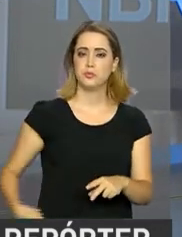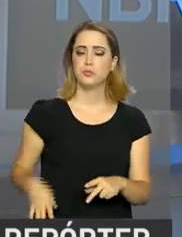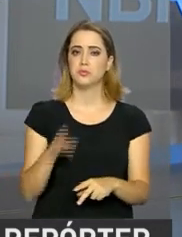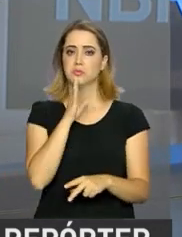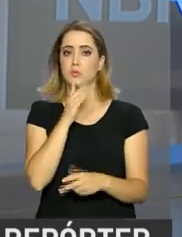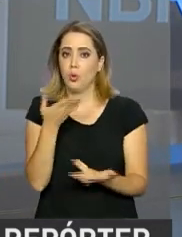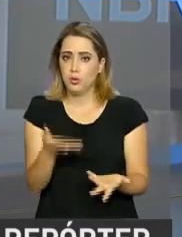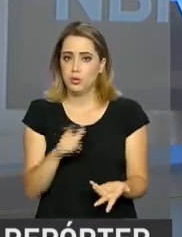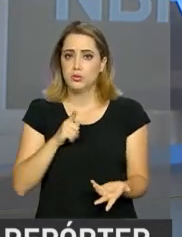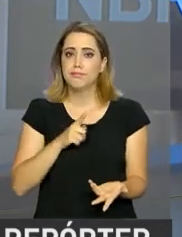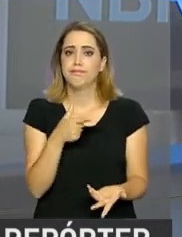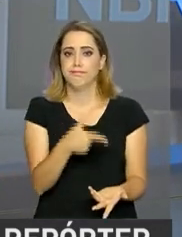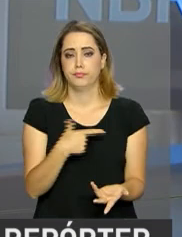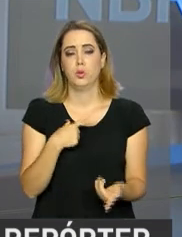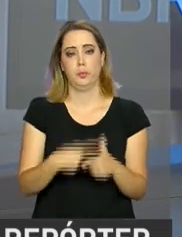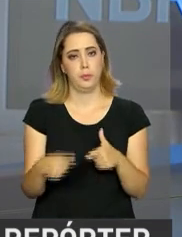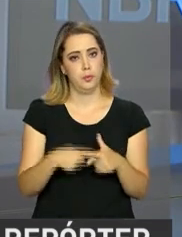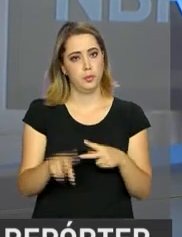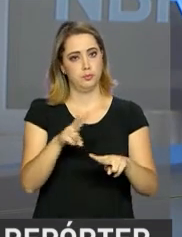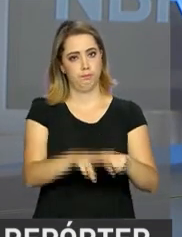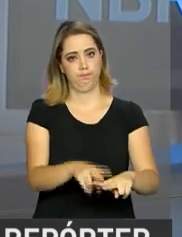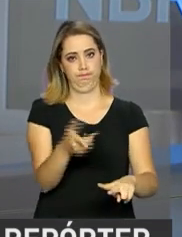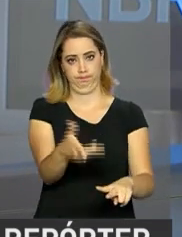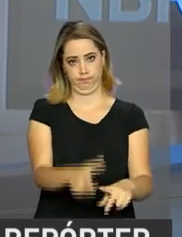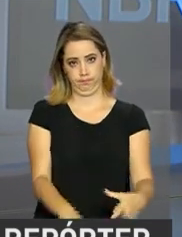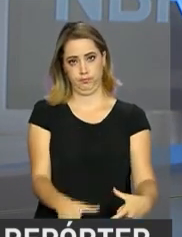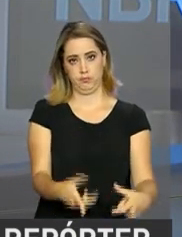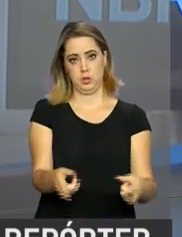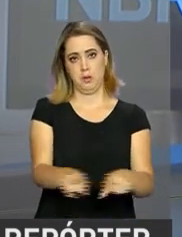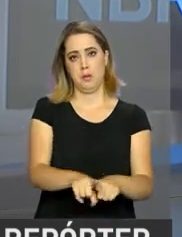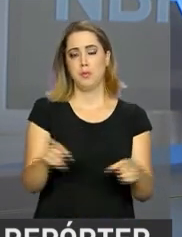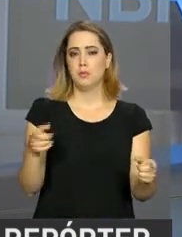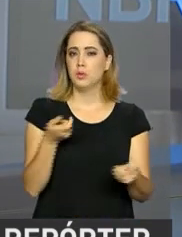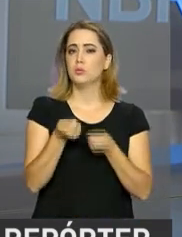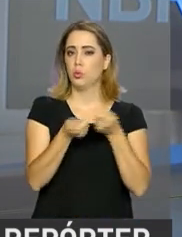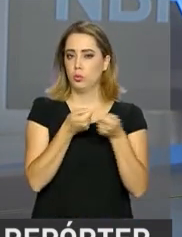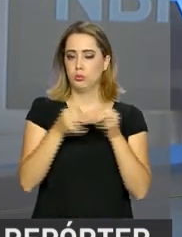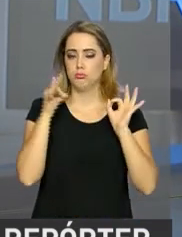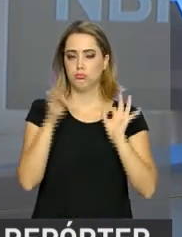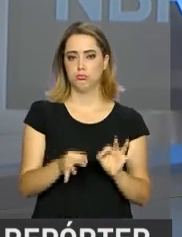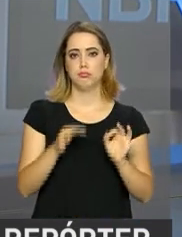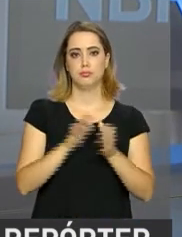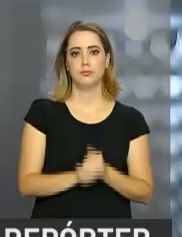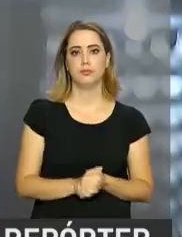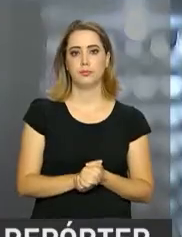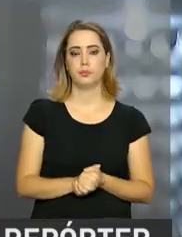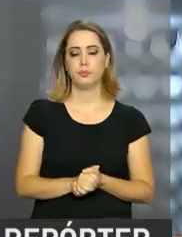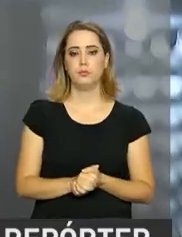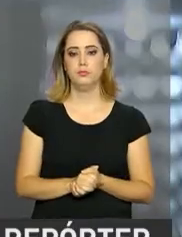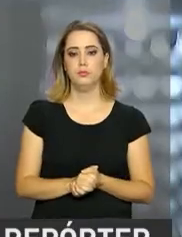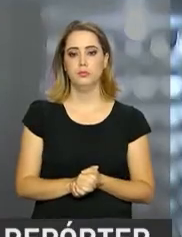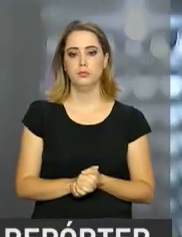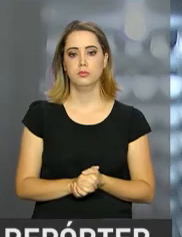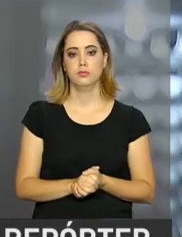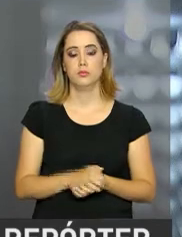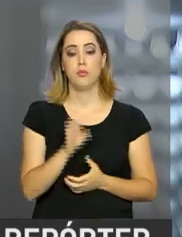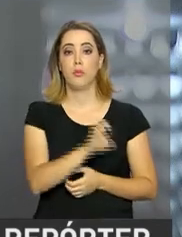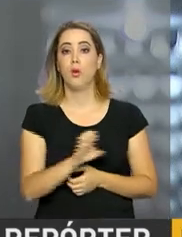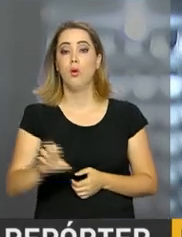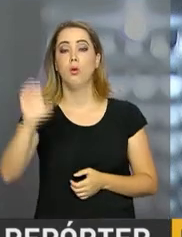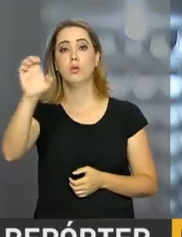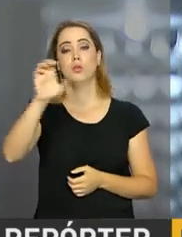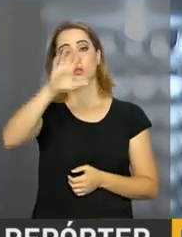há uma crise no sistema prisional mas que a situação está sob controle os estados do acre